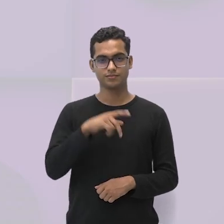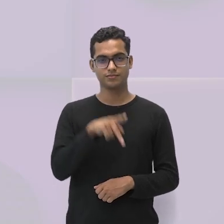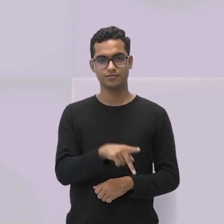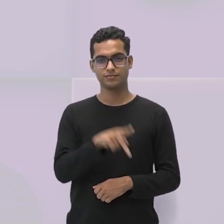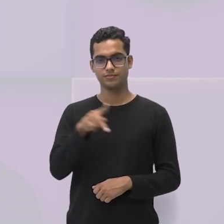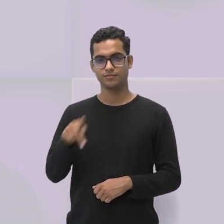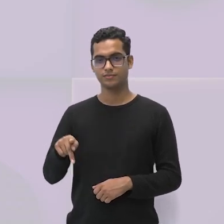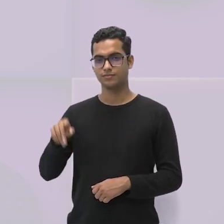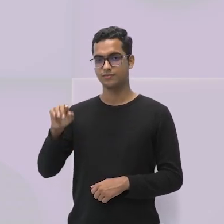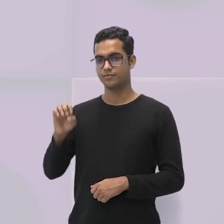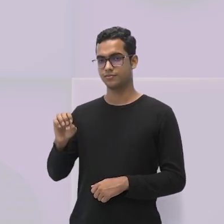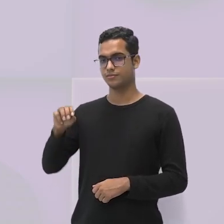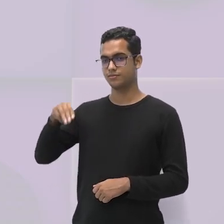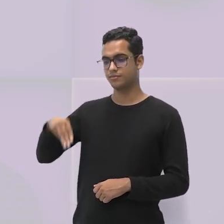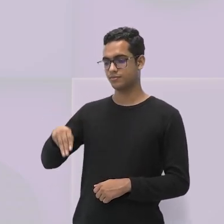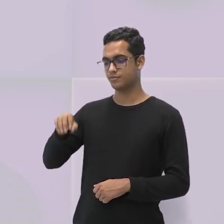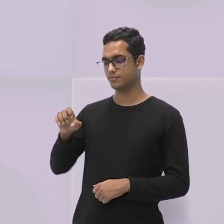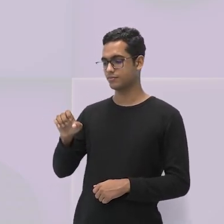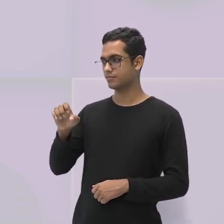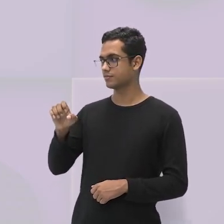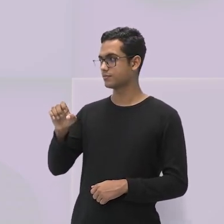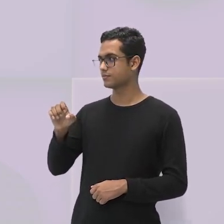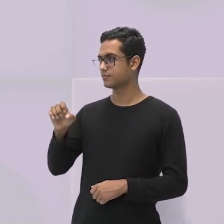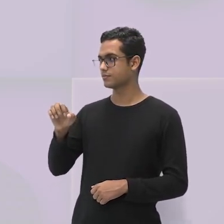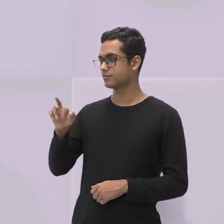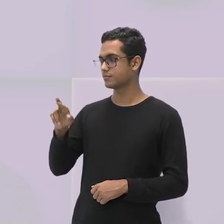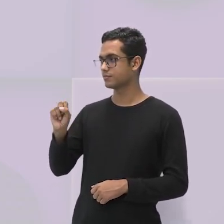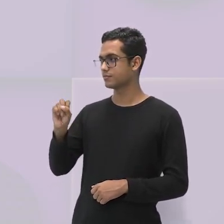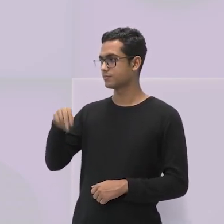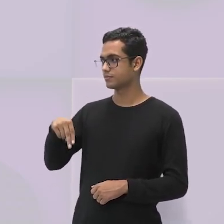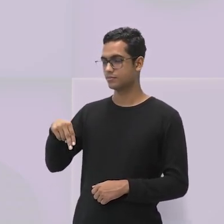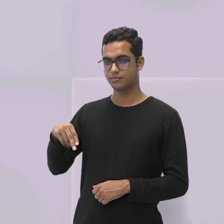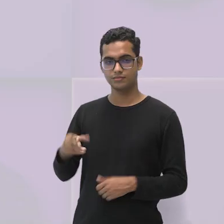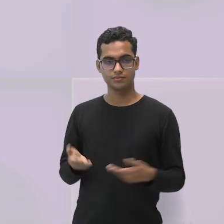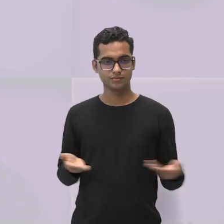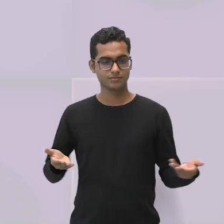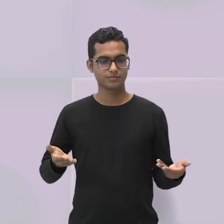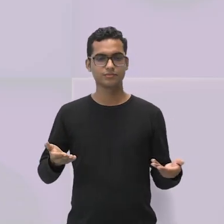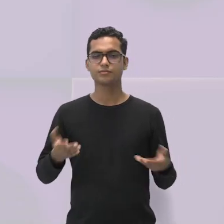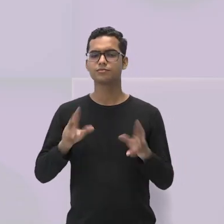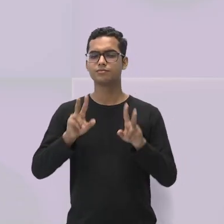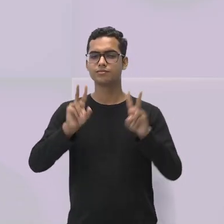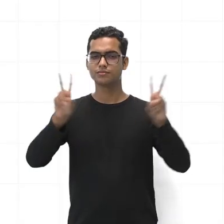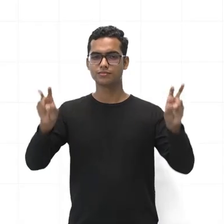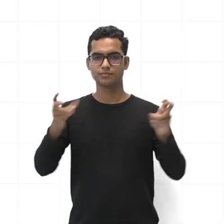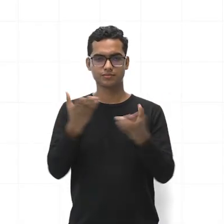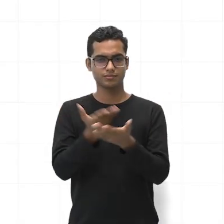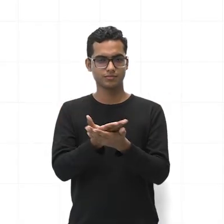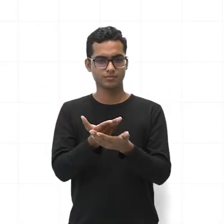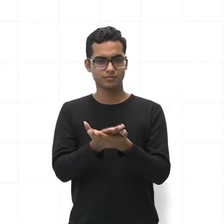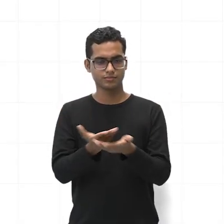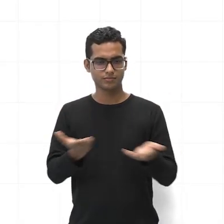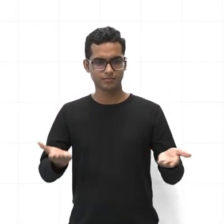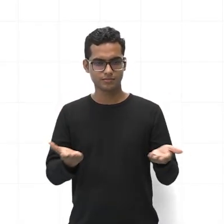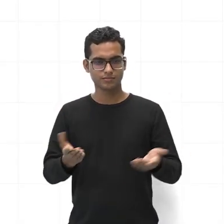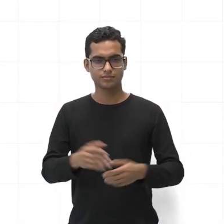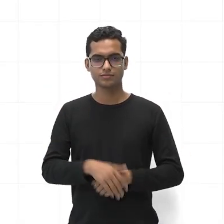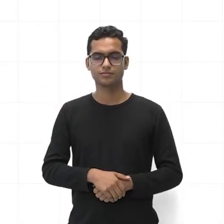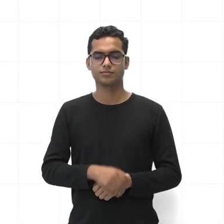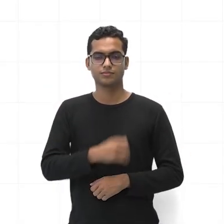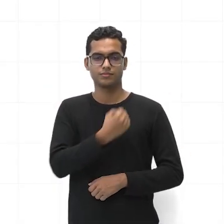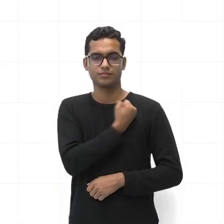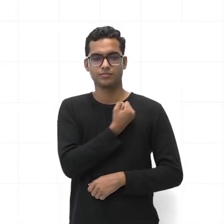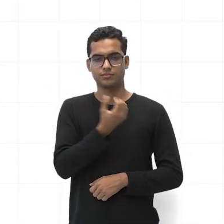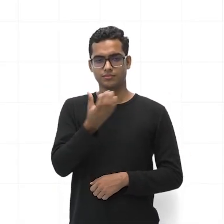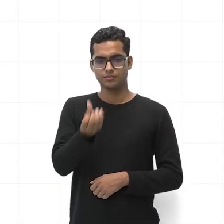vos fala é o professor Emerson Marão e vamos ver o que nos aguarda para a aula de hoje. A aula de